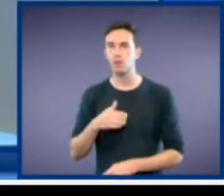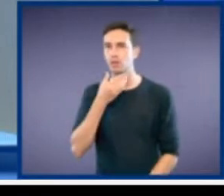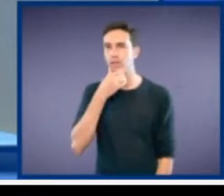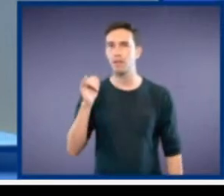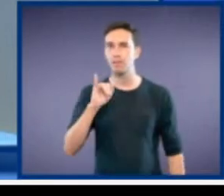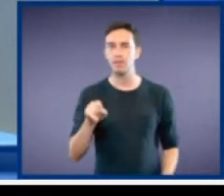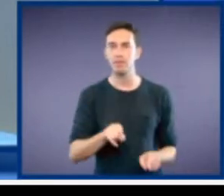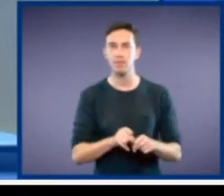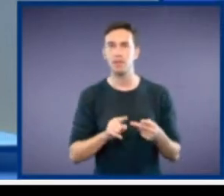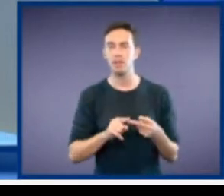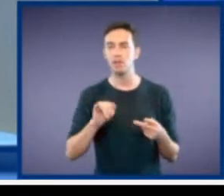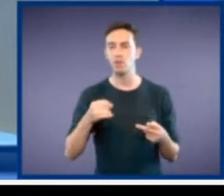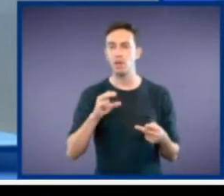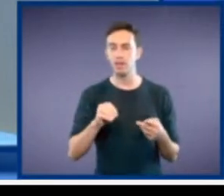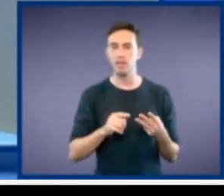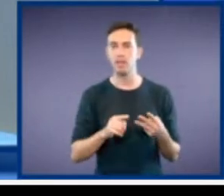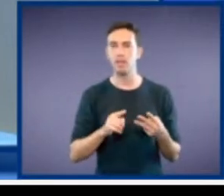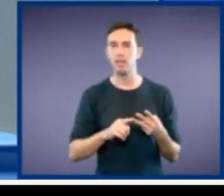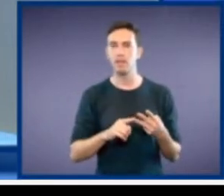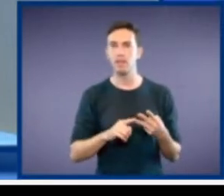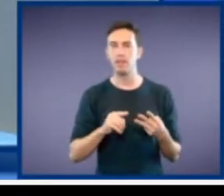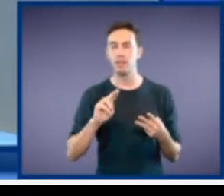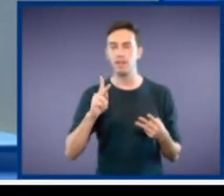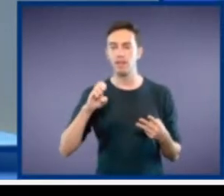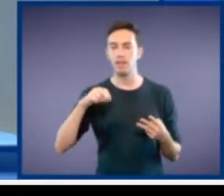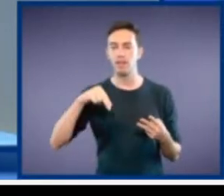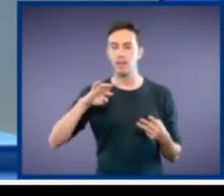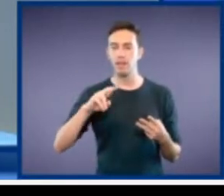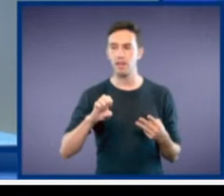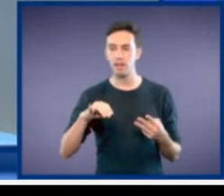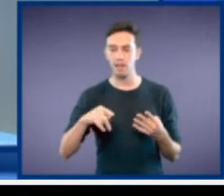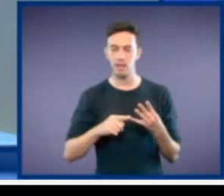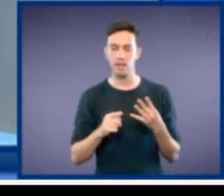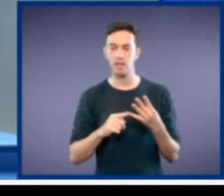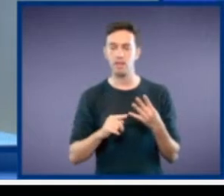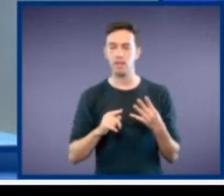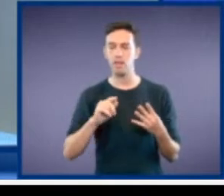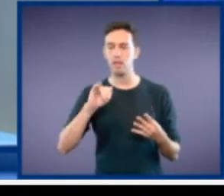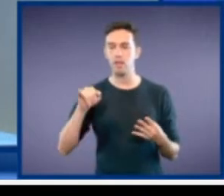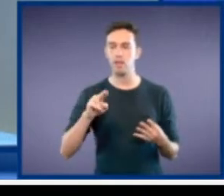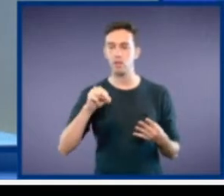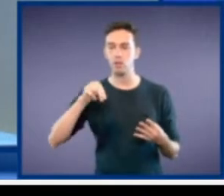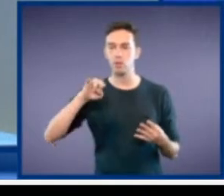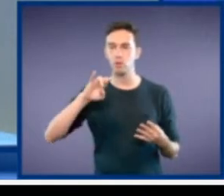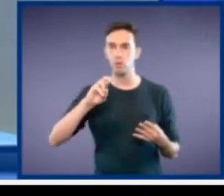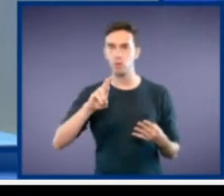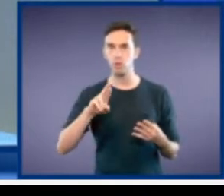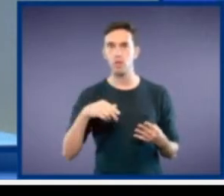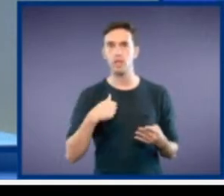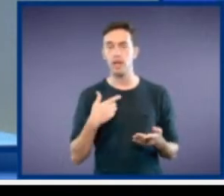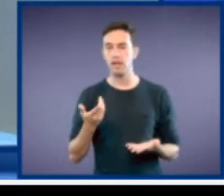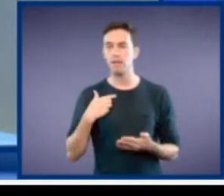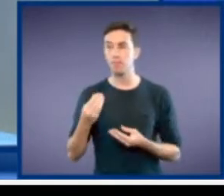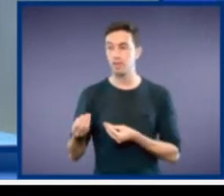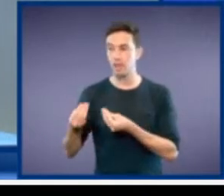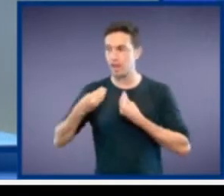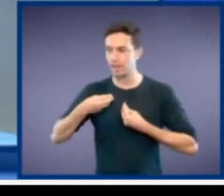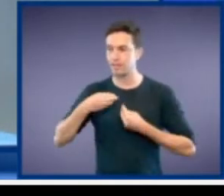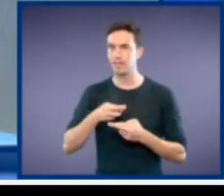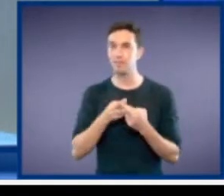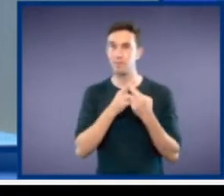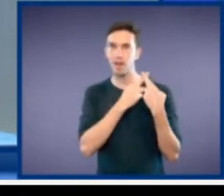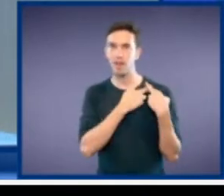Joaquim, o Henrique, Ricardo Júnior, que confiaram essa condução a mim desse